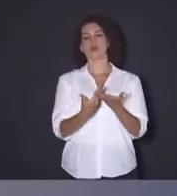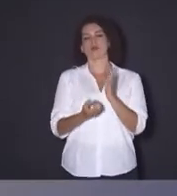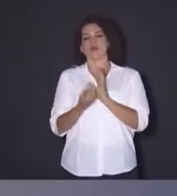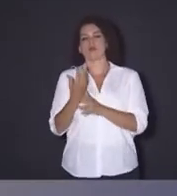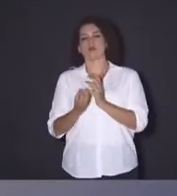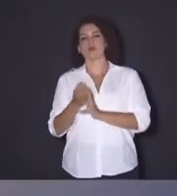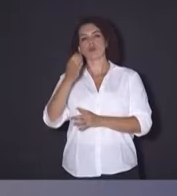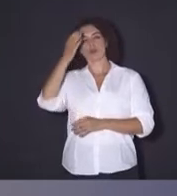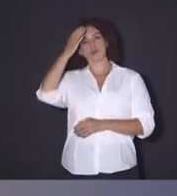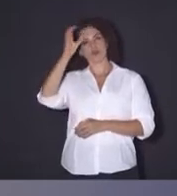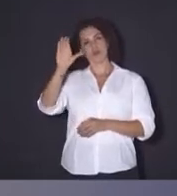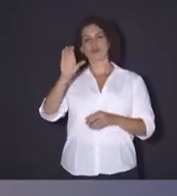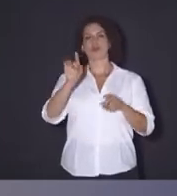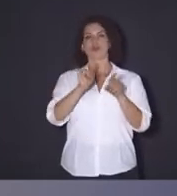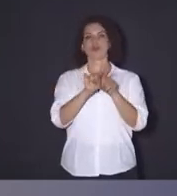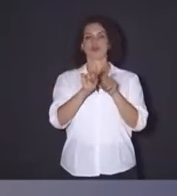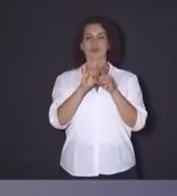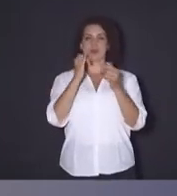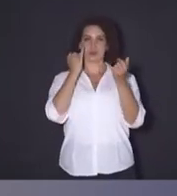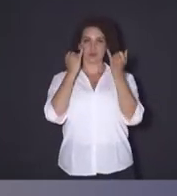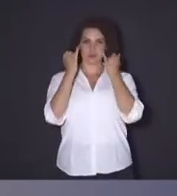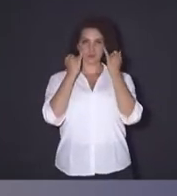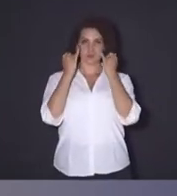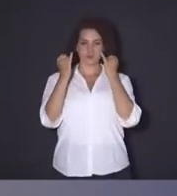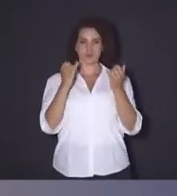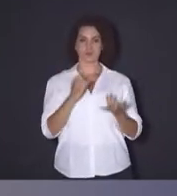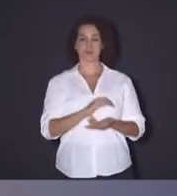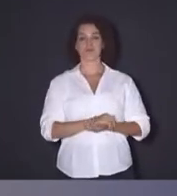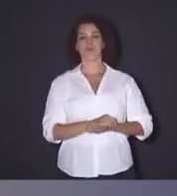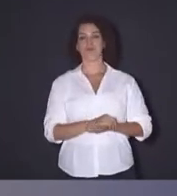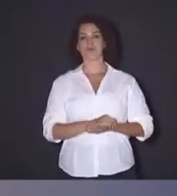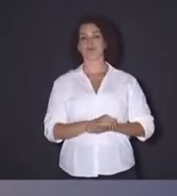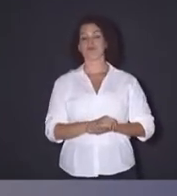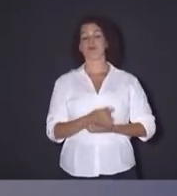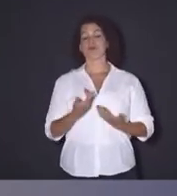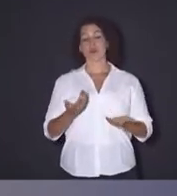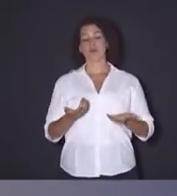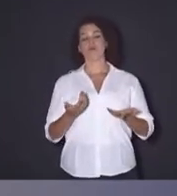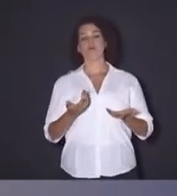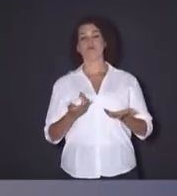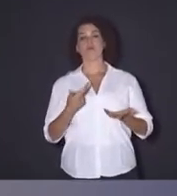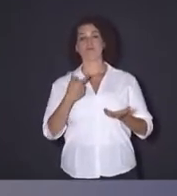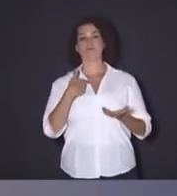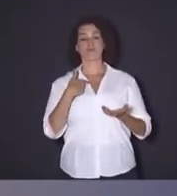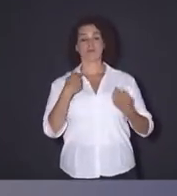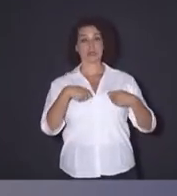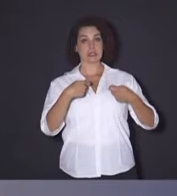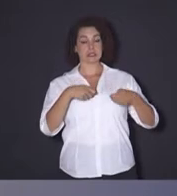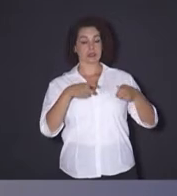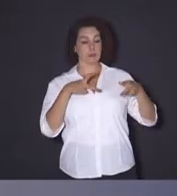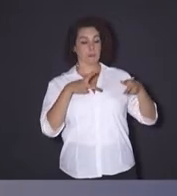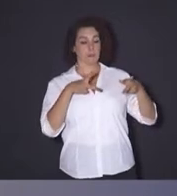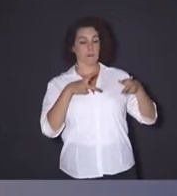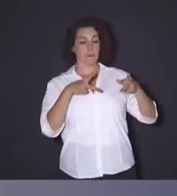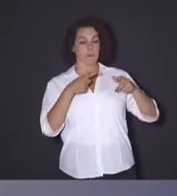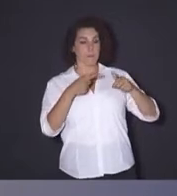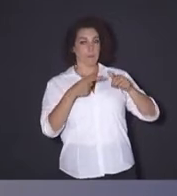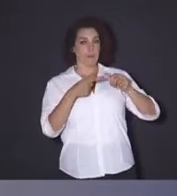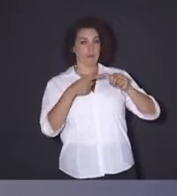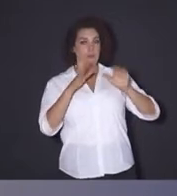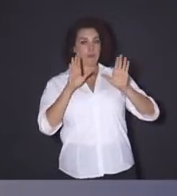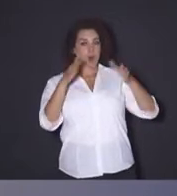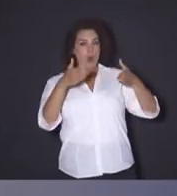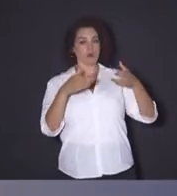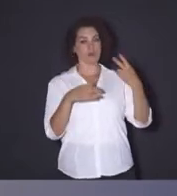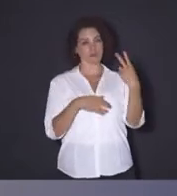e da informação. Eu queria fazer dois cortes absolutamente importantes que têm a ver exatamente com esse debate.